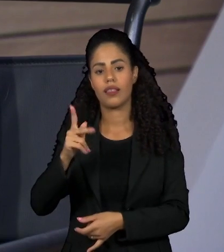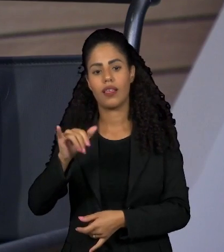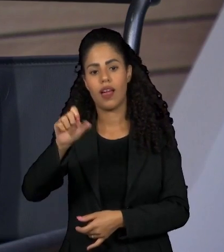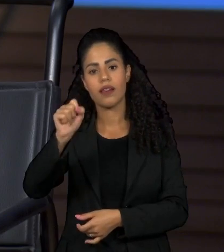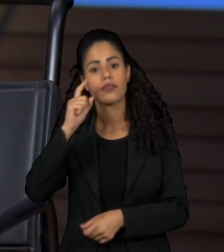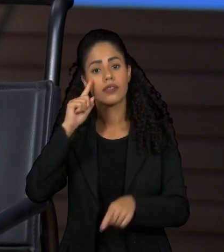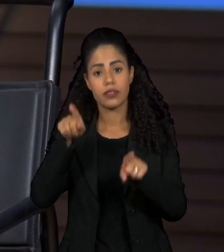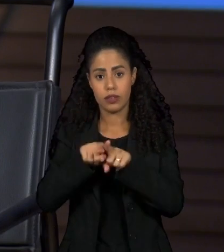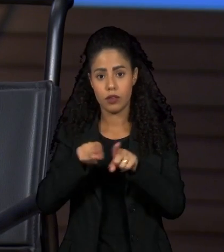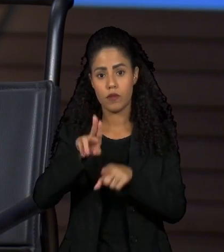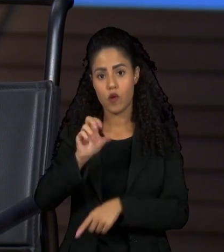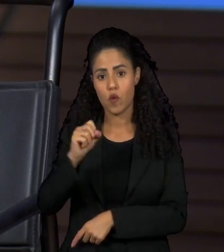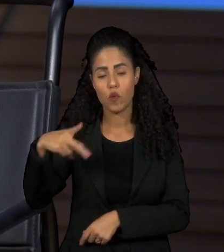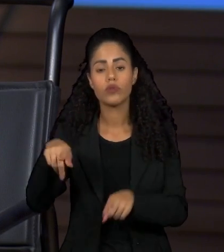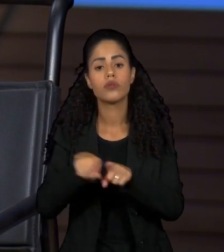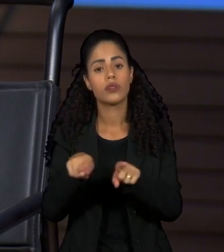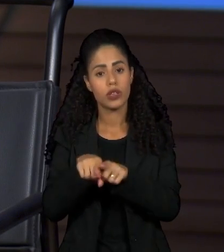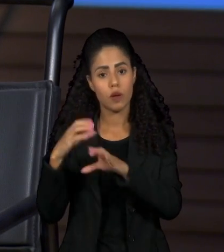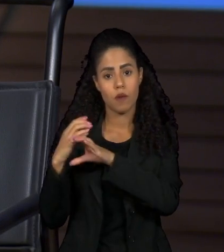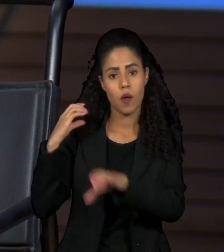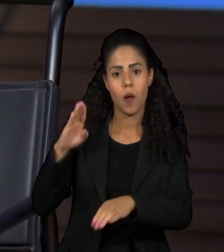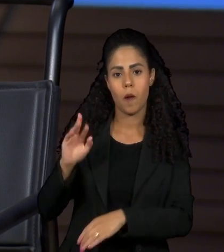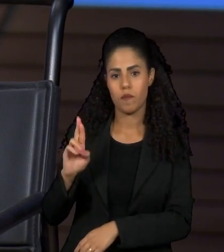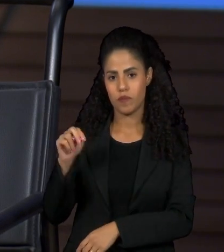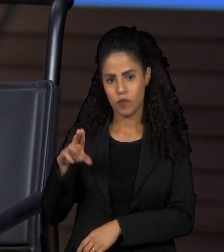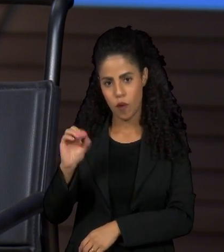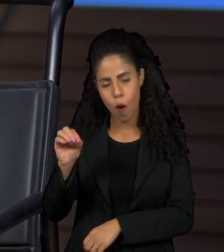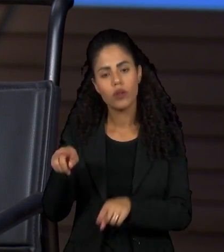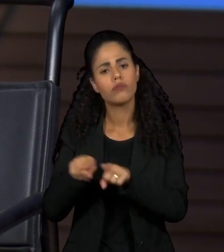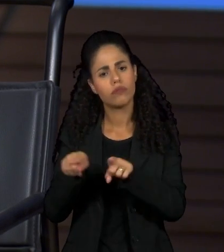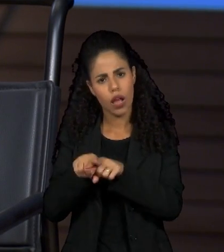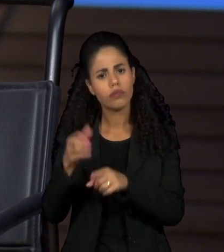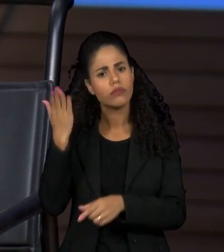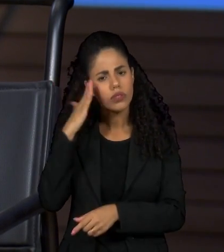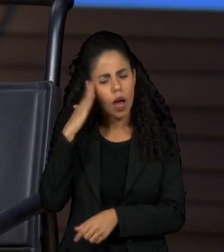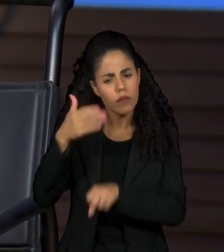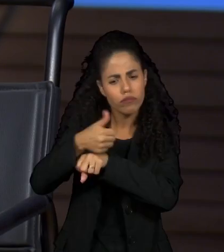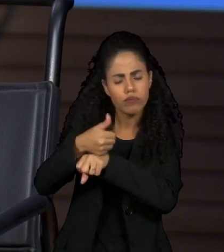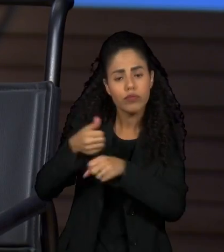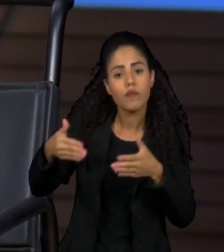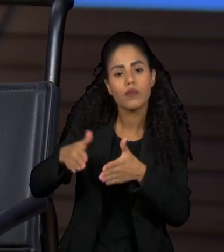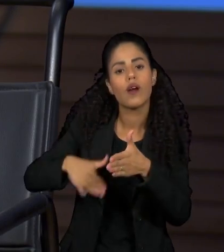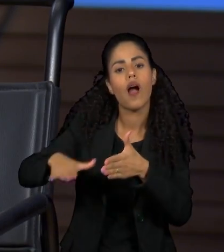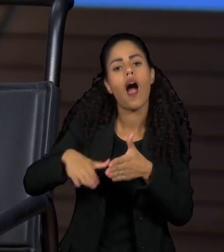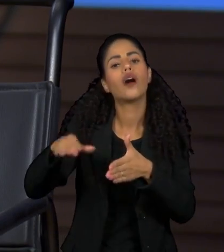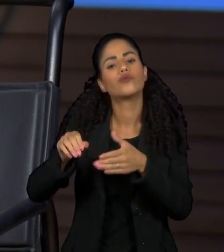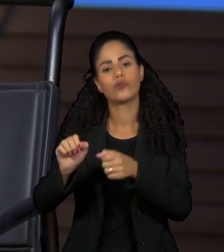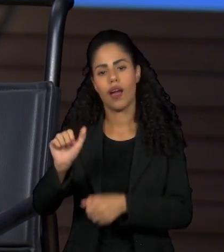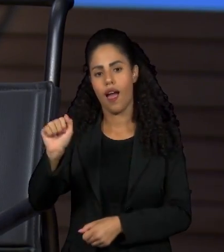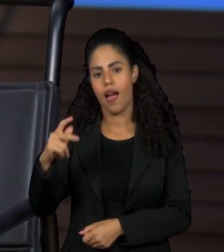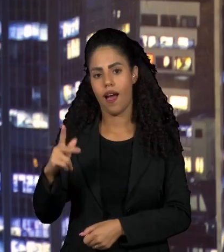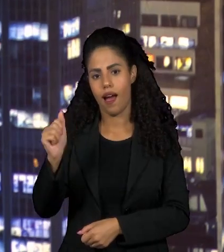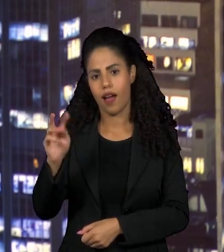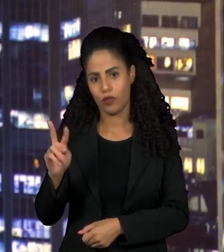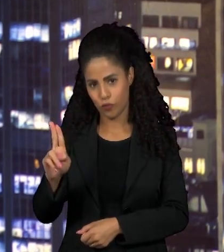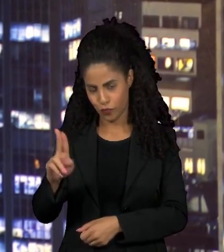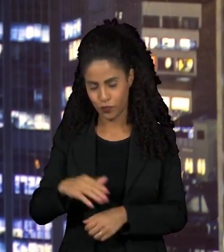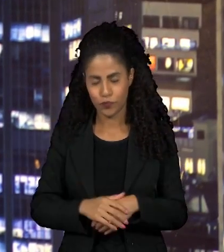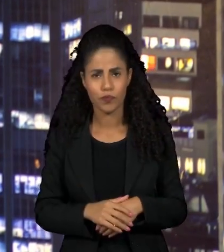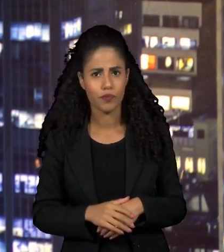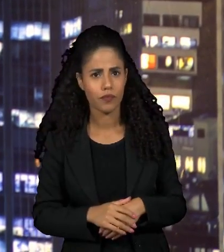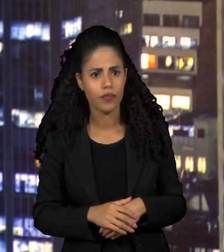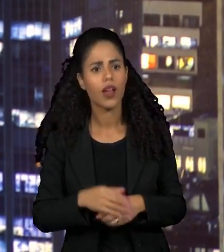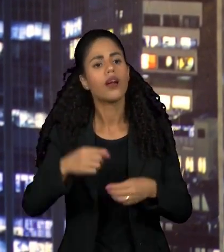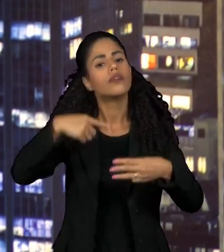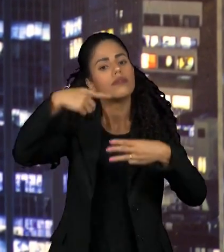USP, e com o engenheiro ambiental Bruno Yamanaka, especialista de conteúdos e metodologias do Instituto Acatu.